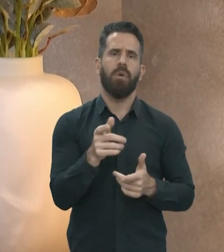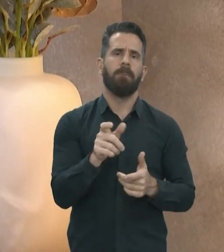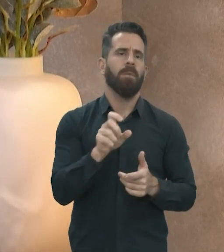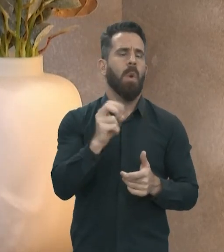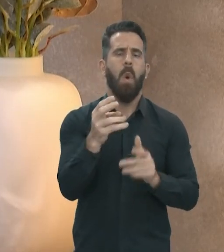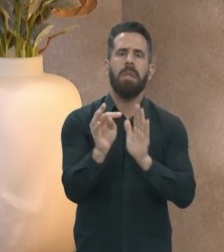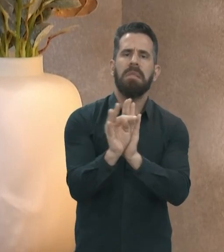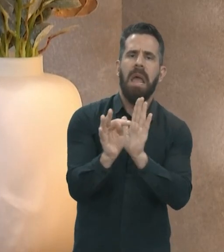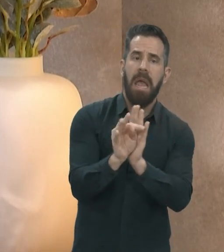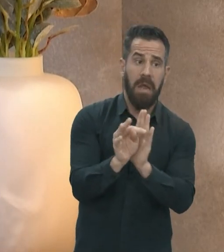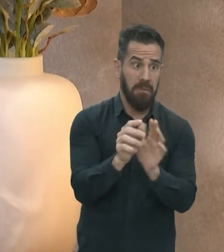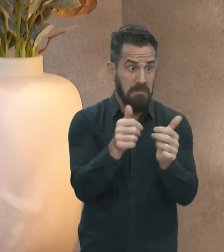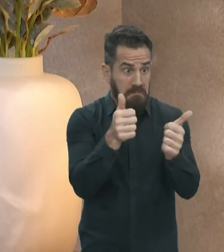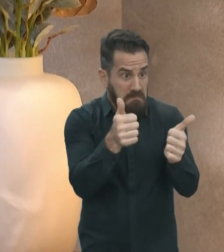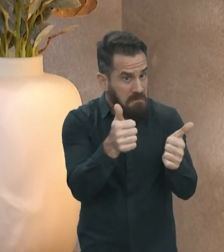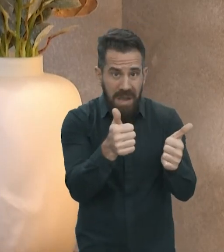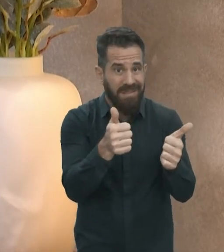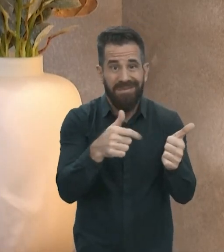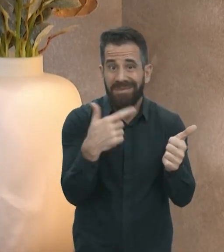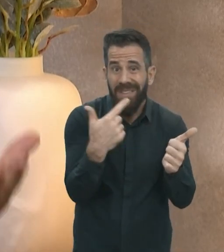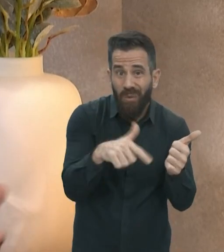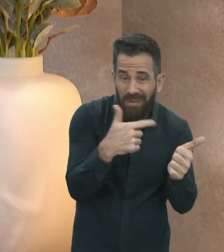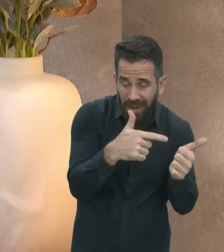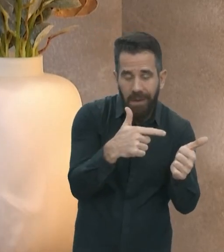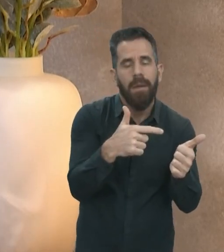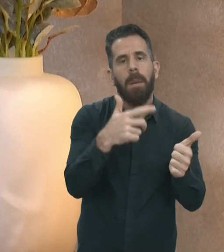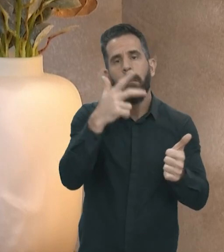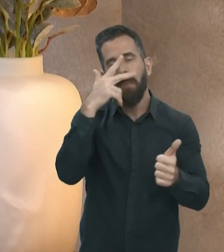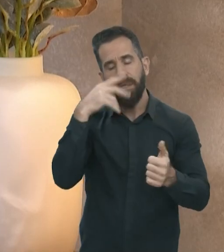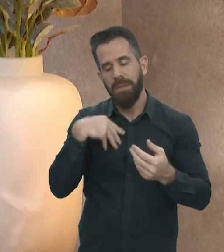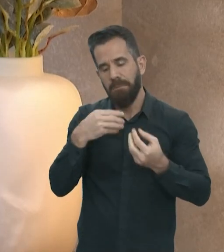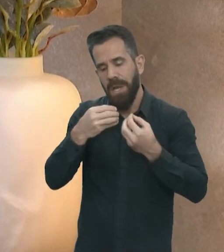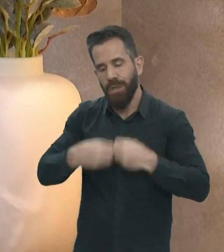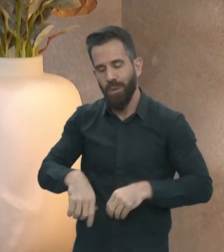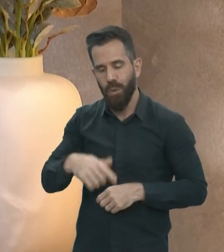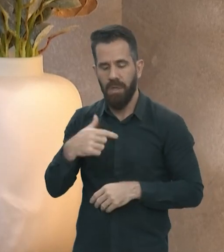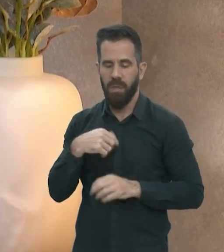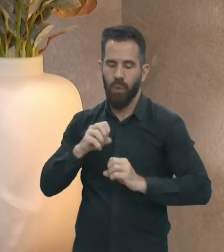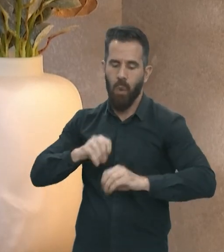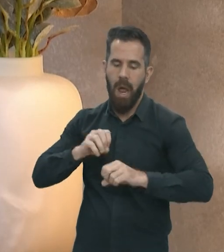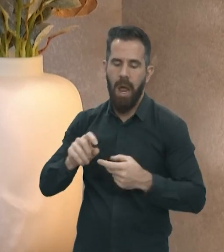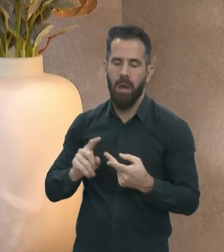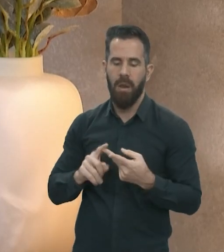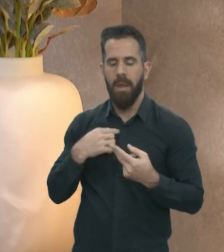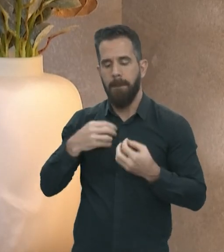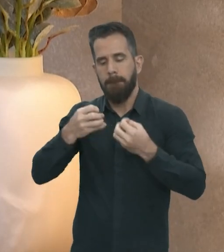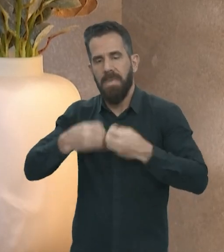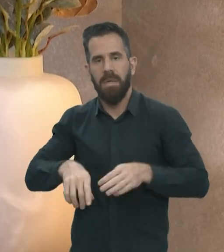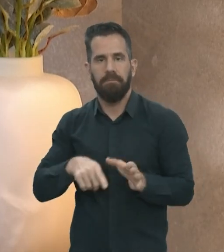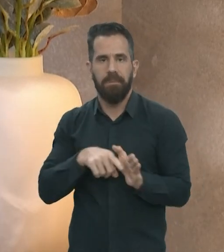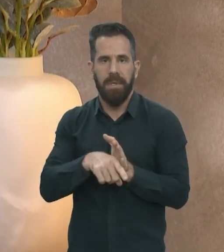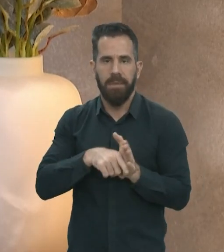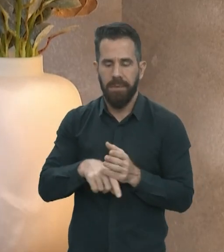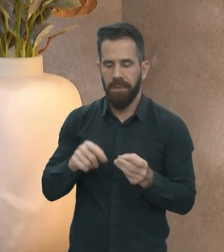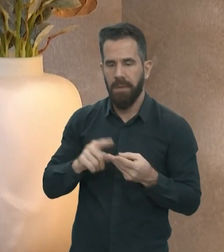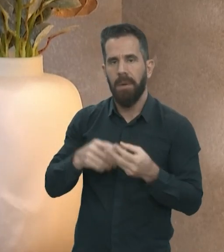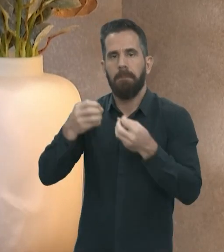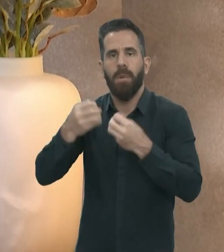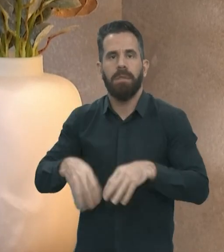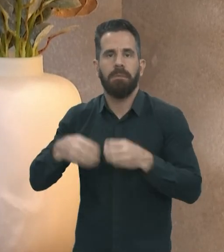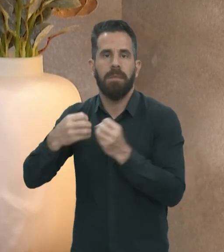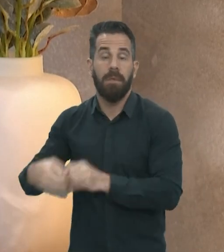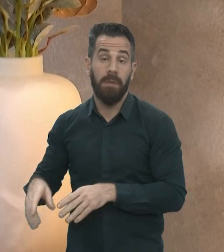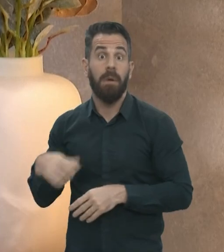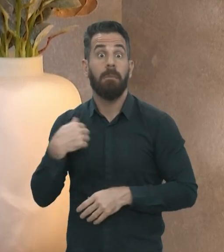isso afeta diretamente a sua atividade em sala de aula, as suas pesquisas e a própria atividade de extensão junto às comunidades. Então, nós temos que cuidar da